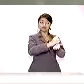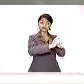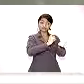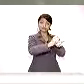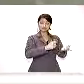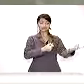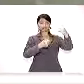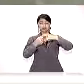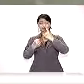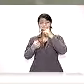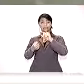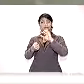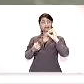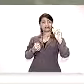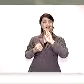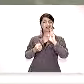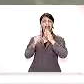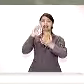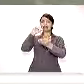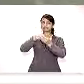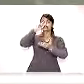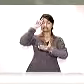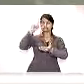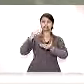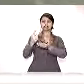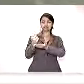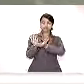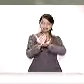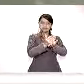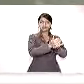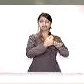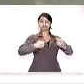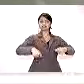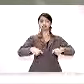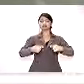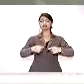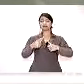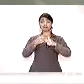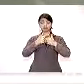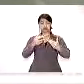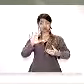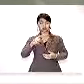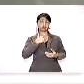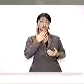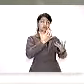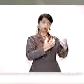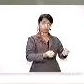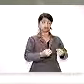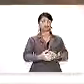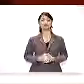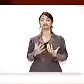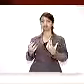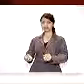1000 atualizado até a data do recolhimento ausência de prestação de contas em preliminar conheço do recurso senhor